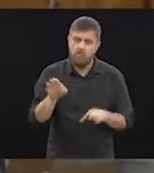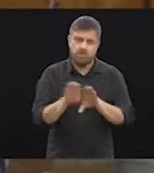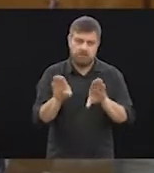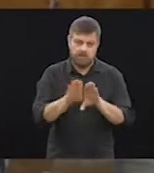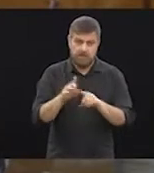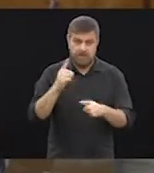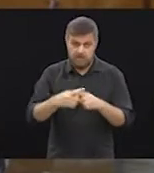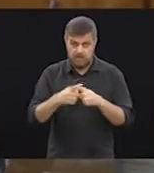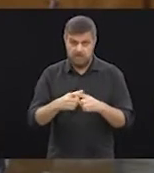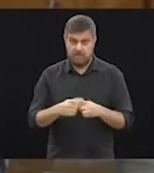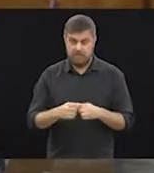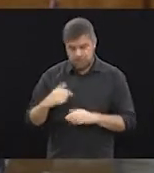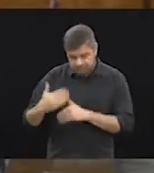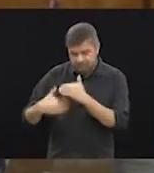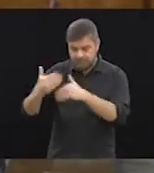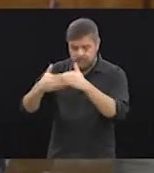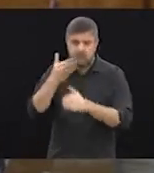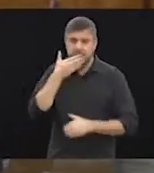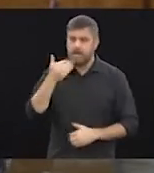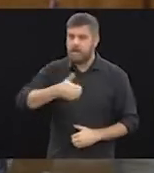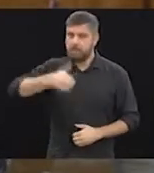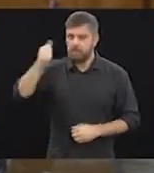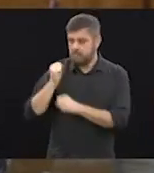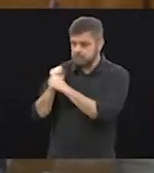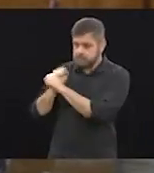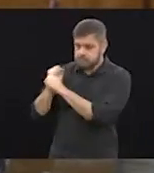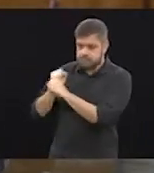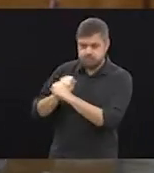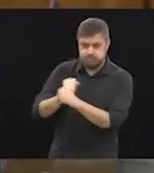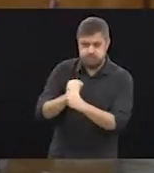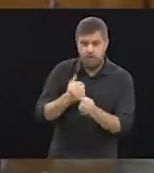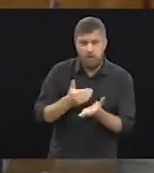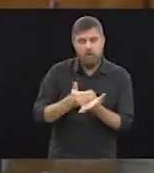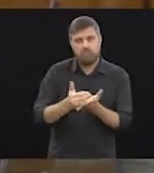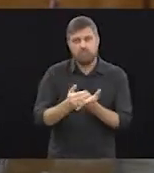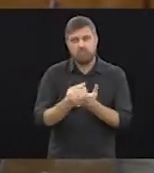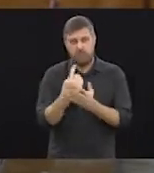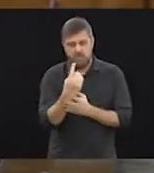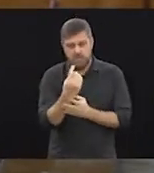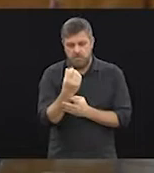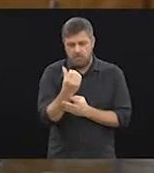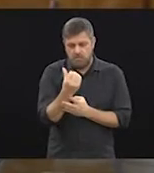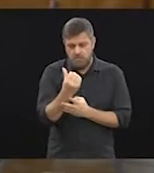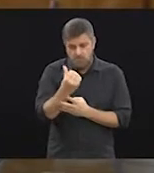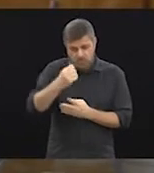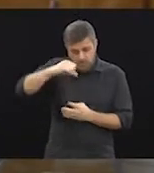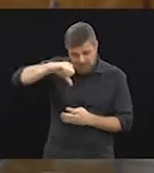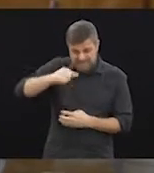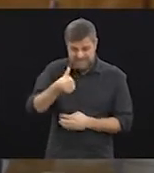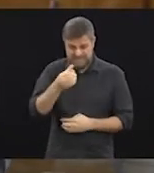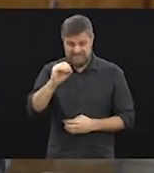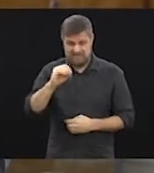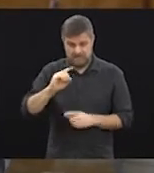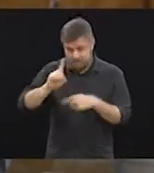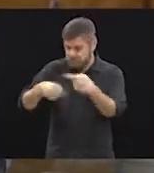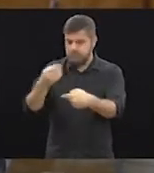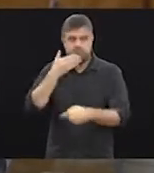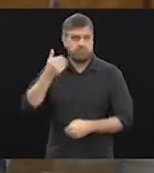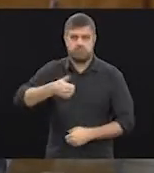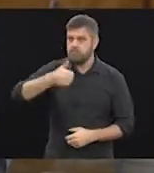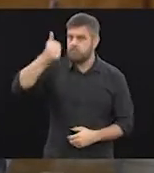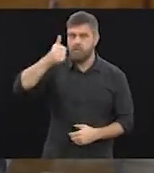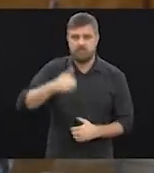cirurgia cardíaca também evoluiu nesses anos, desde a década de 60 para cá, com resultados muito